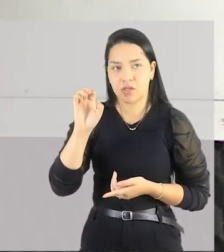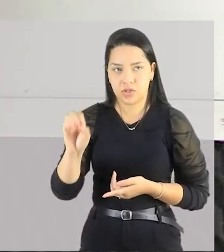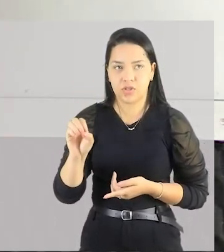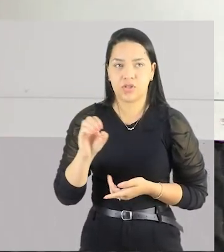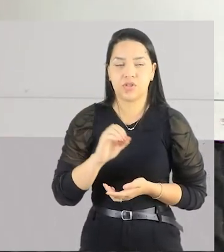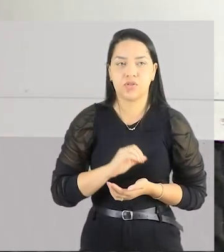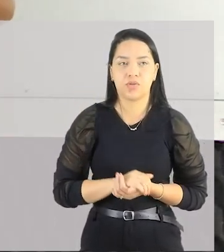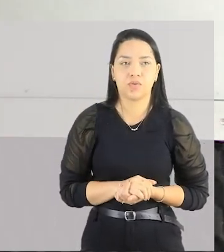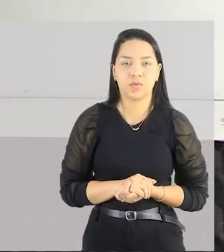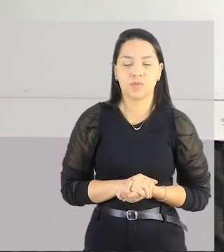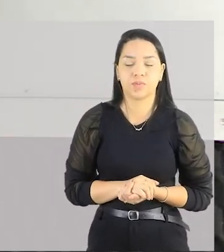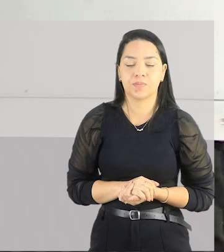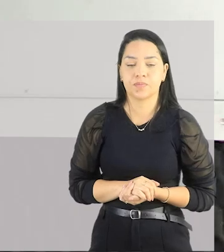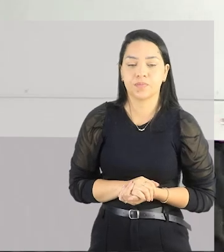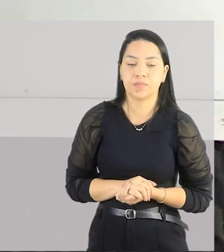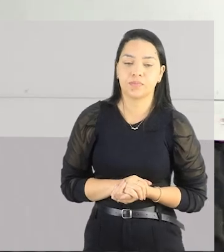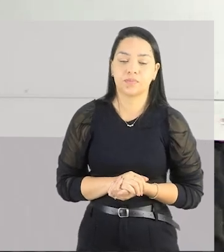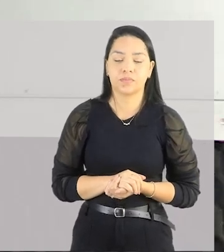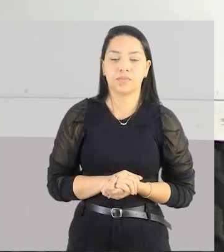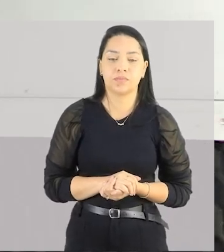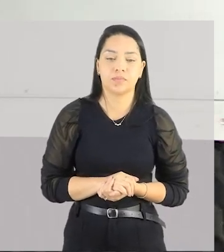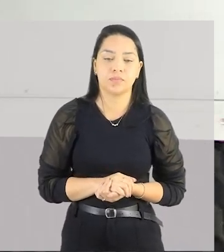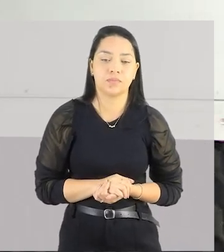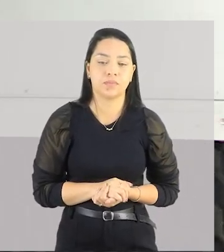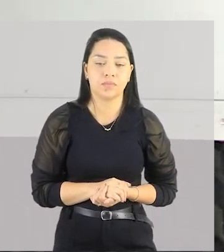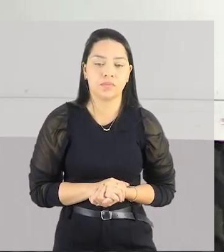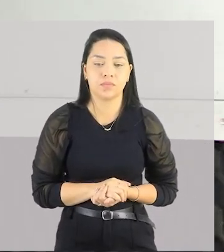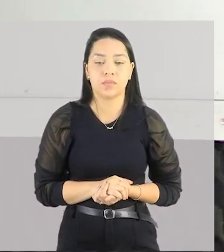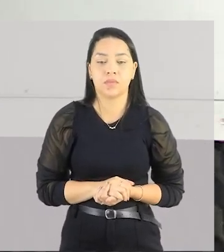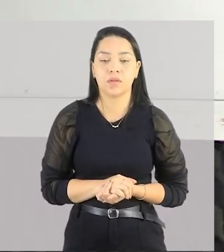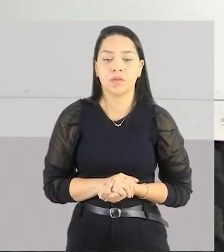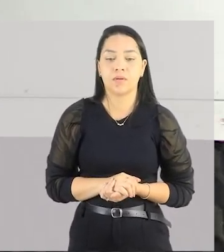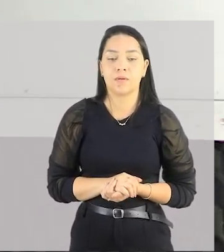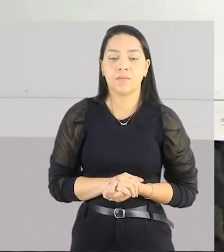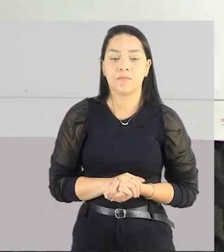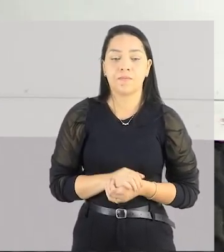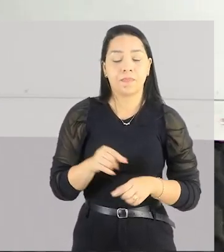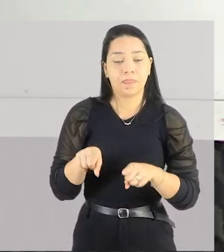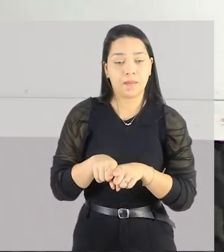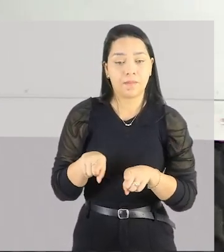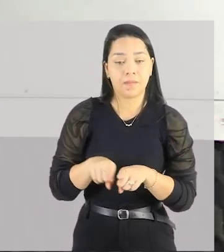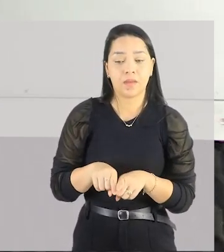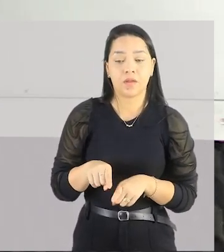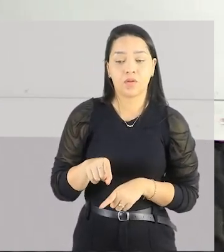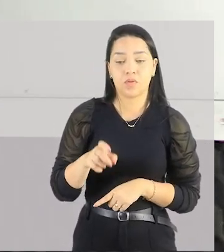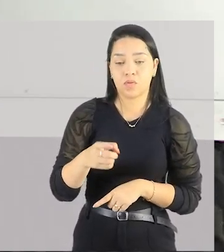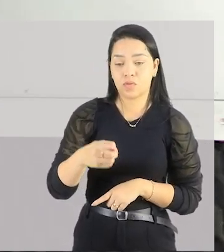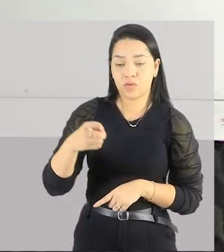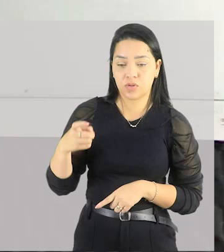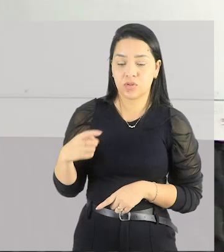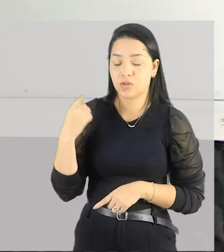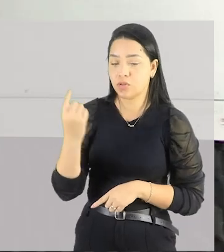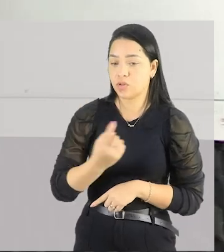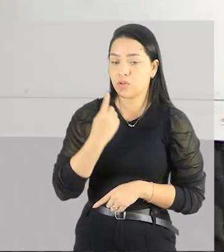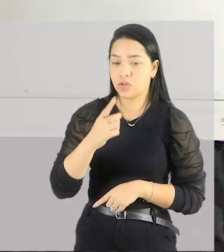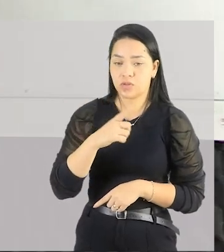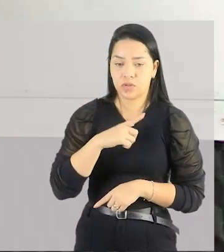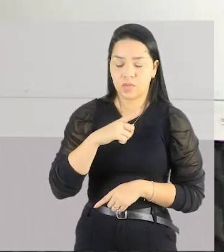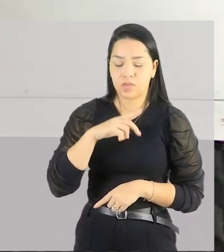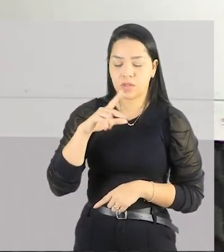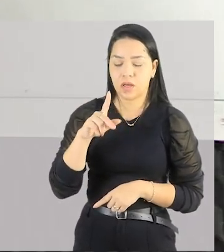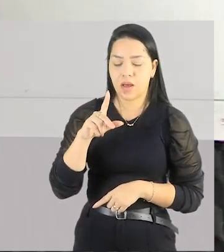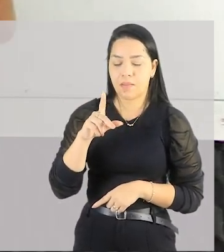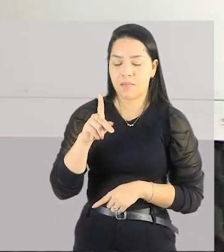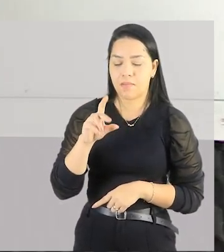valor energético. Beleza, por porção. E no eixo X nós temos a